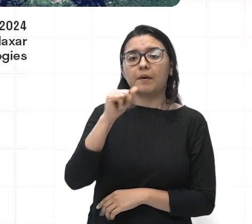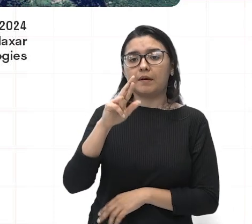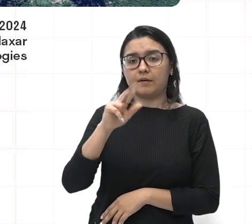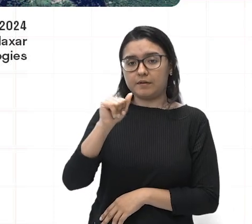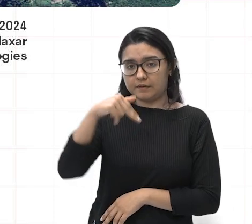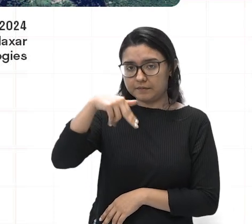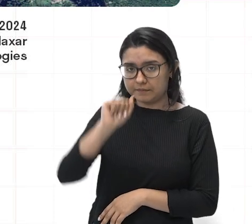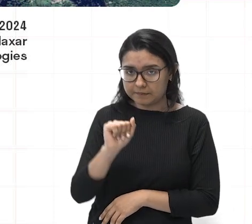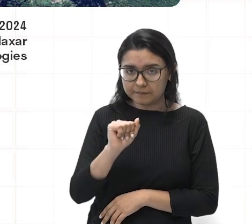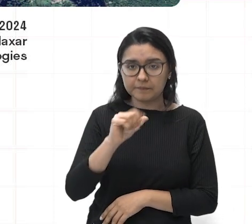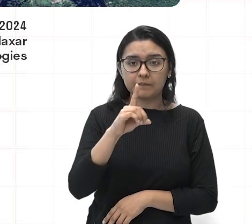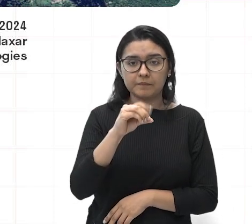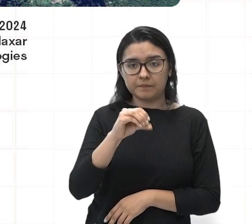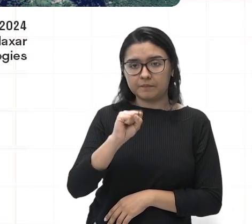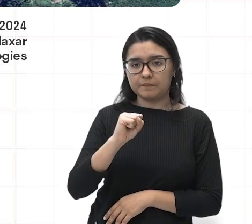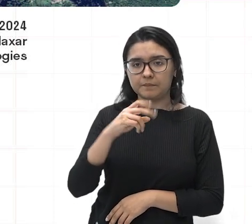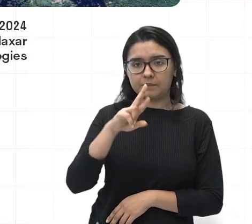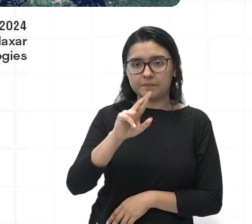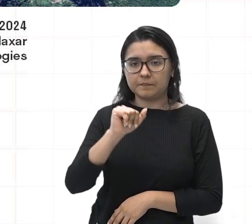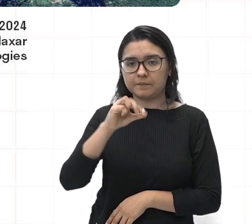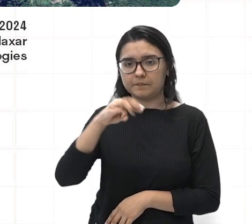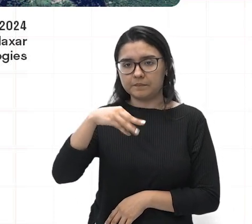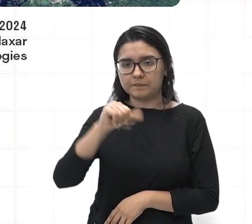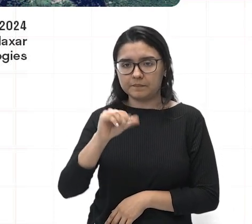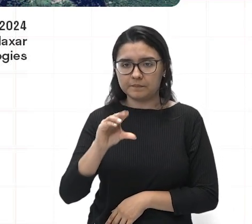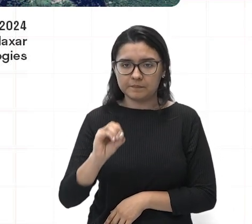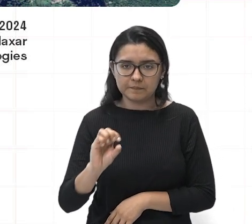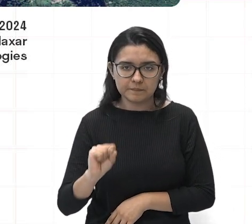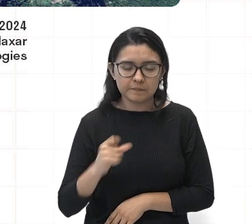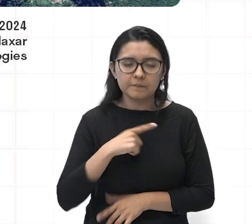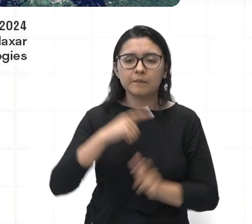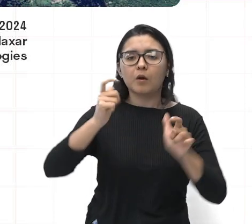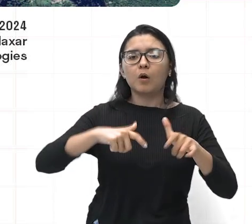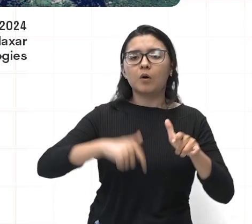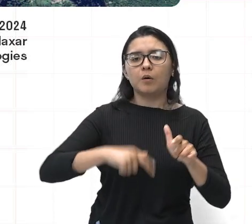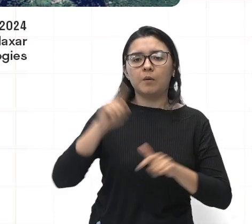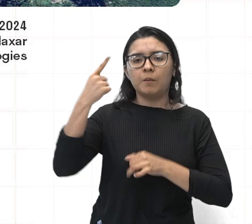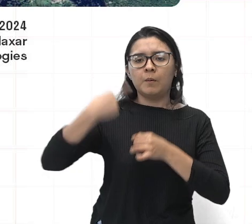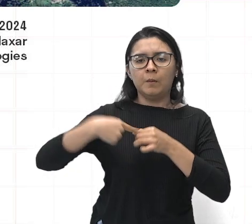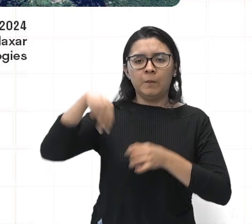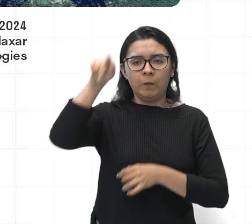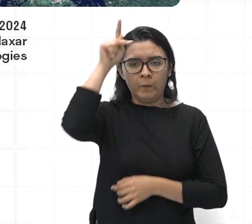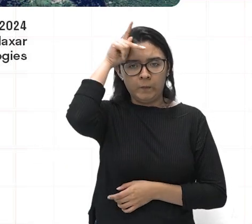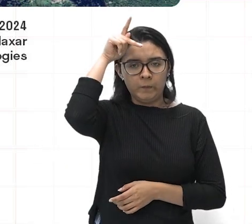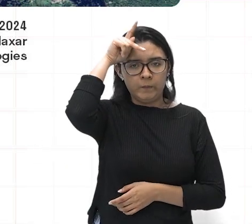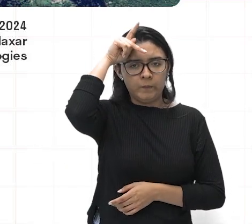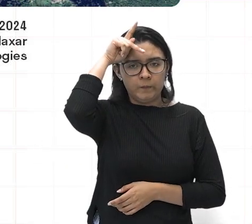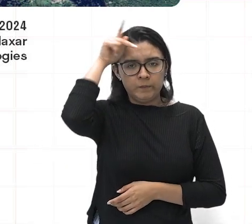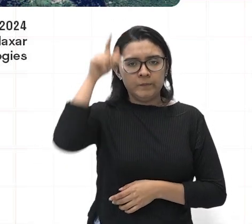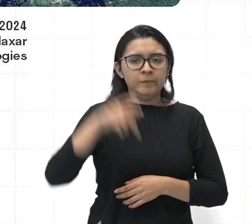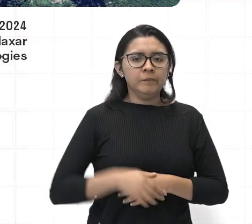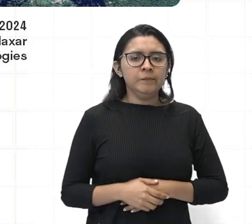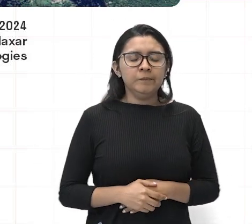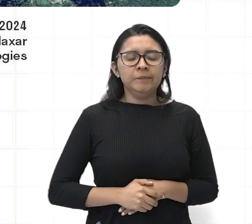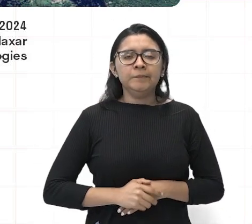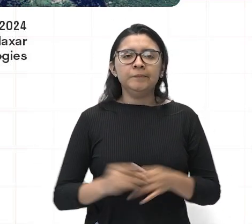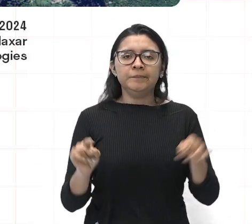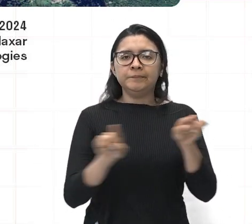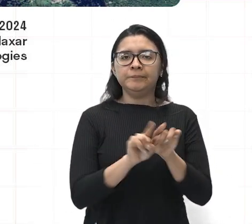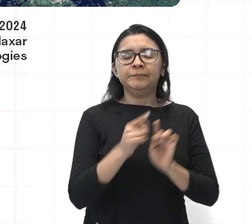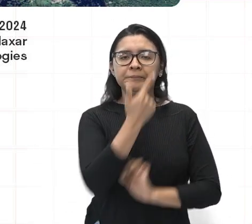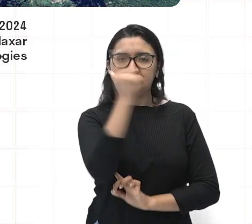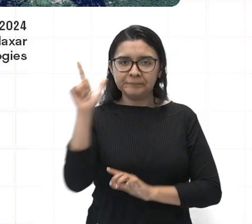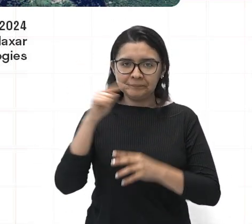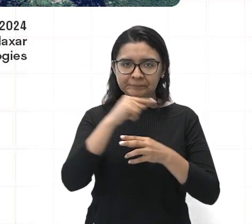Um braço do rio Amazonas, né? Que é um paraná que fica no município de Parintins. Outro